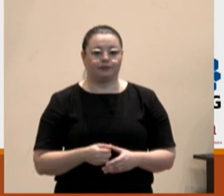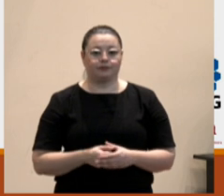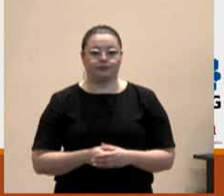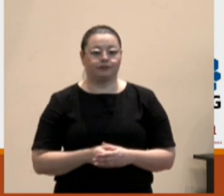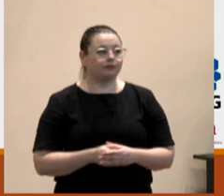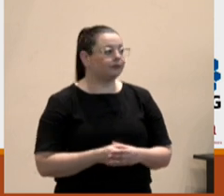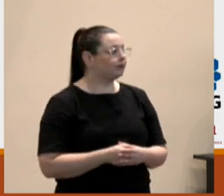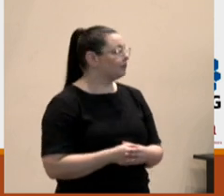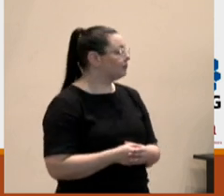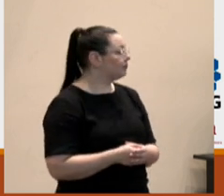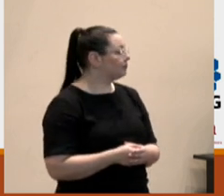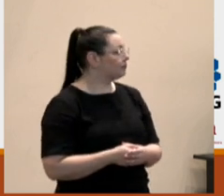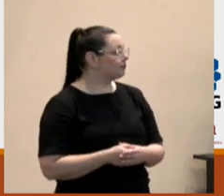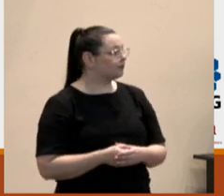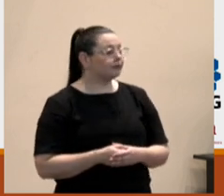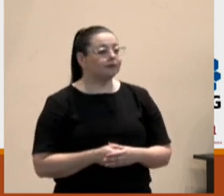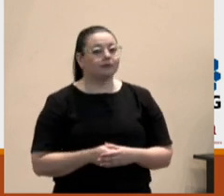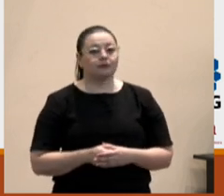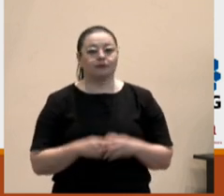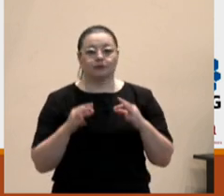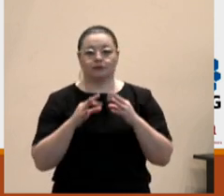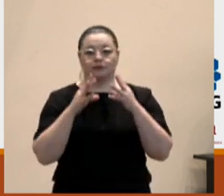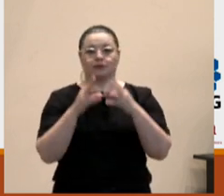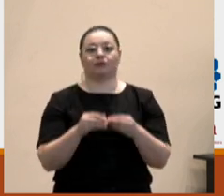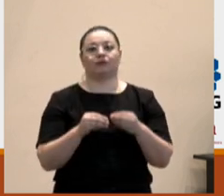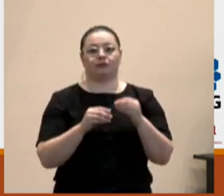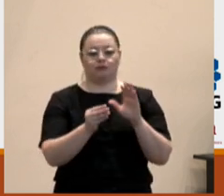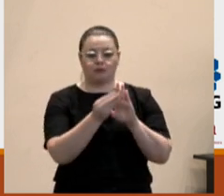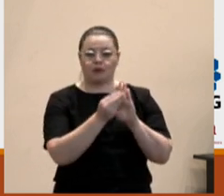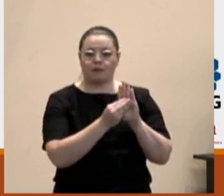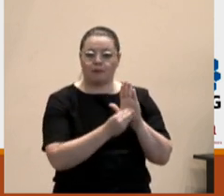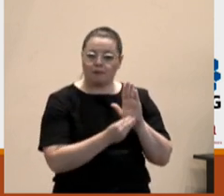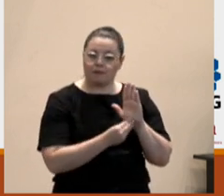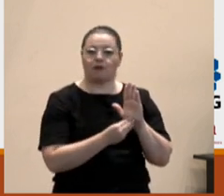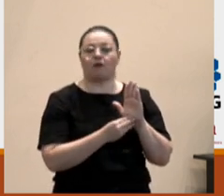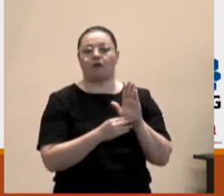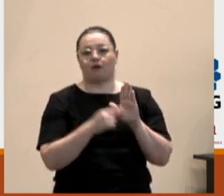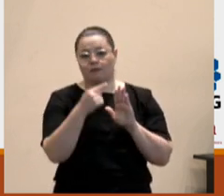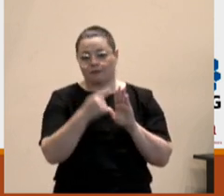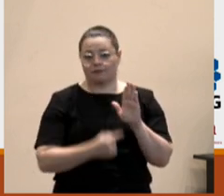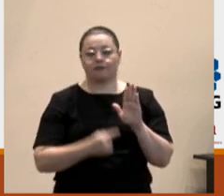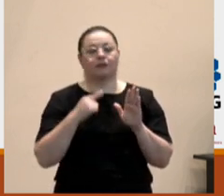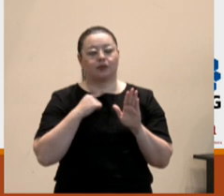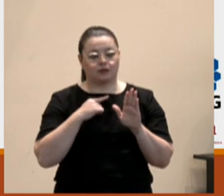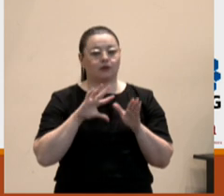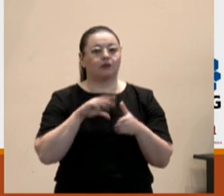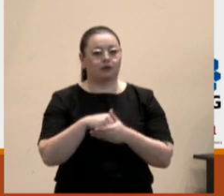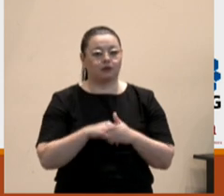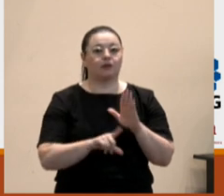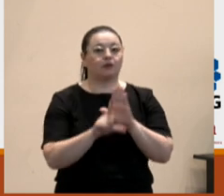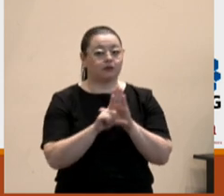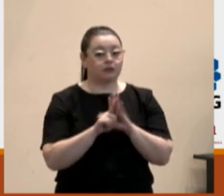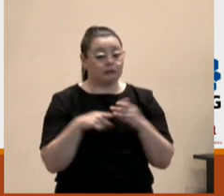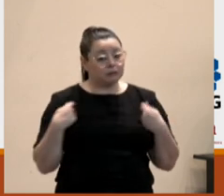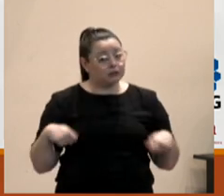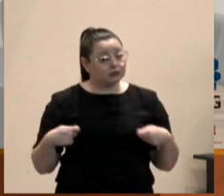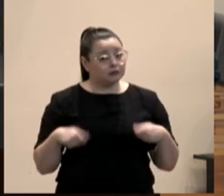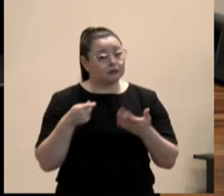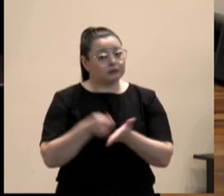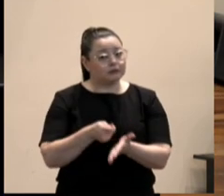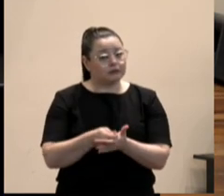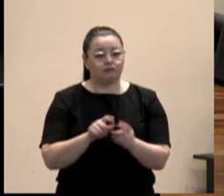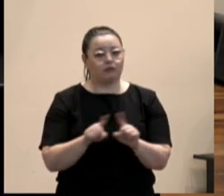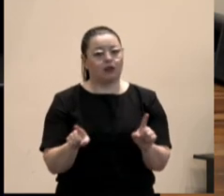Você vê, todos os parâmetros que foram colocados são parâmetros previstos na legislação e que deveriam ter sido cumpridos, e não